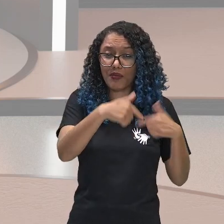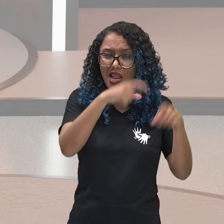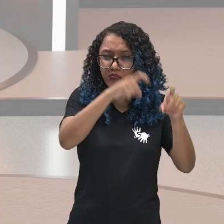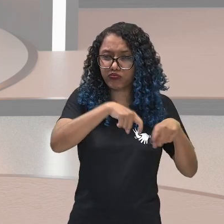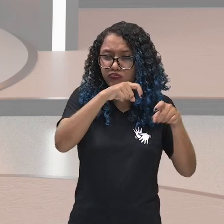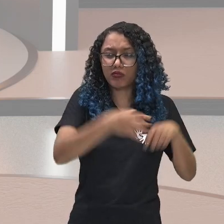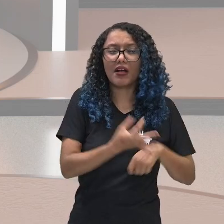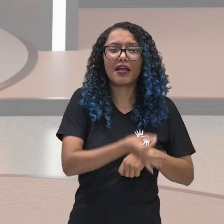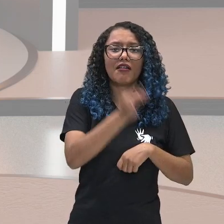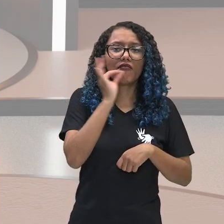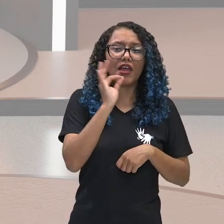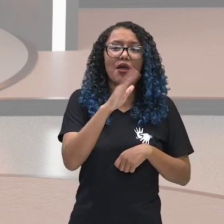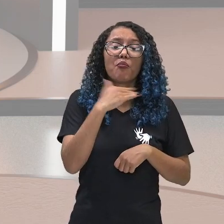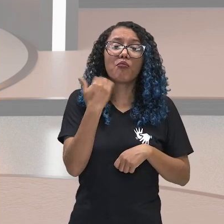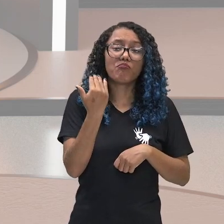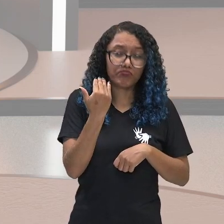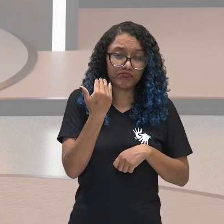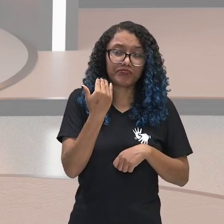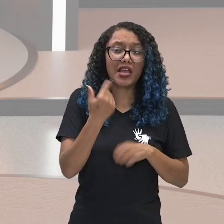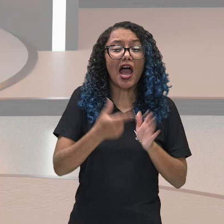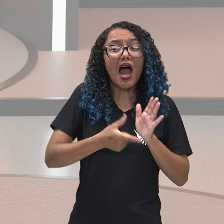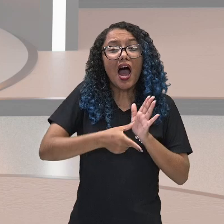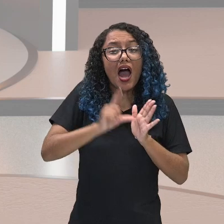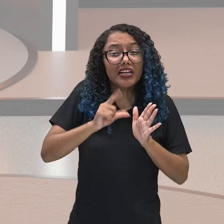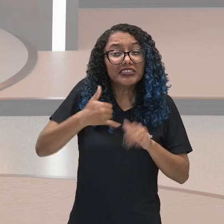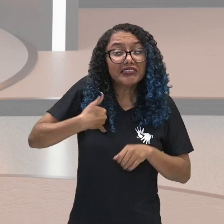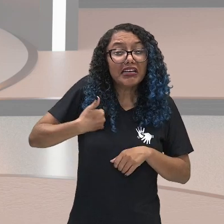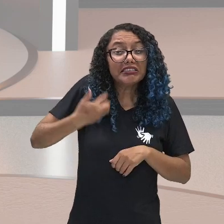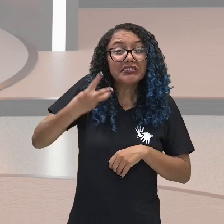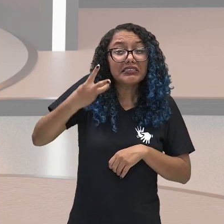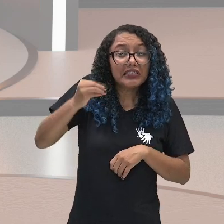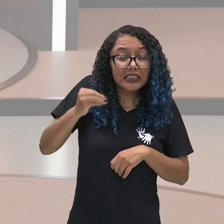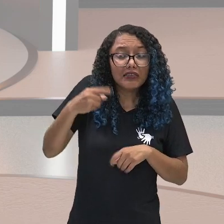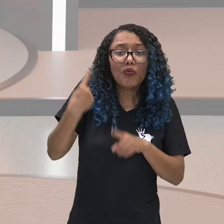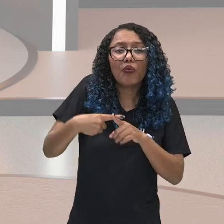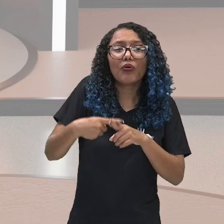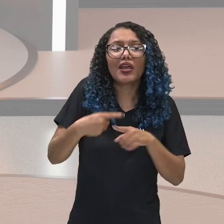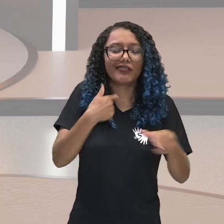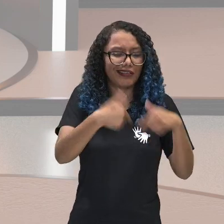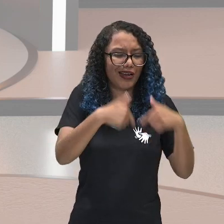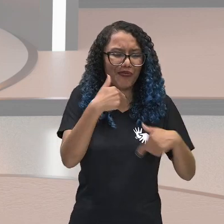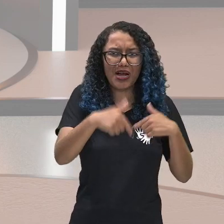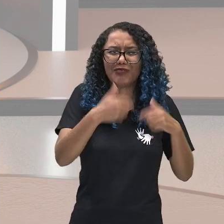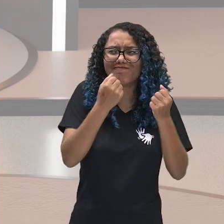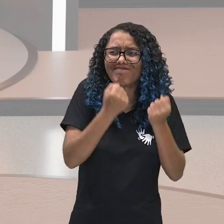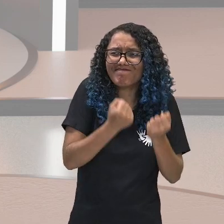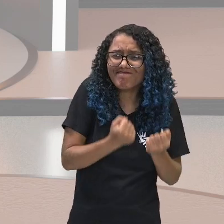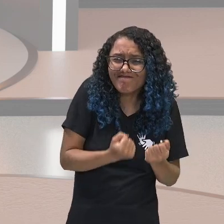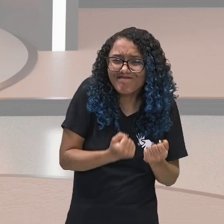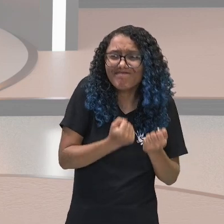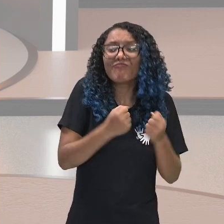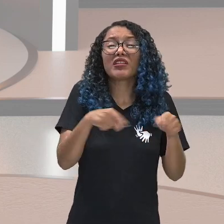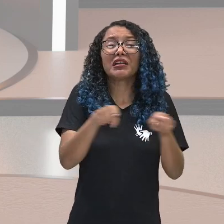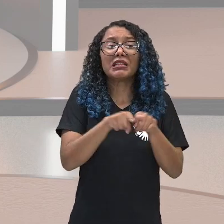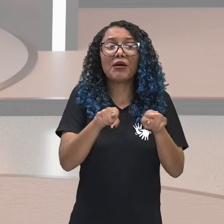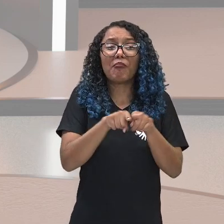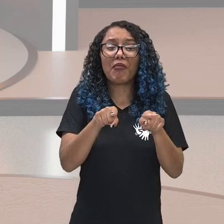eles morriam até mesmo antes dos 30 anos, porque o trabalho era muito pesado. E a comida, eles eram